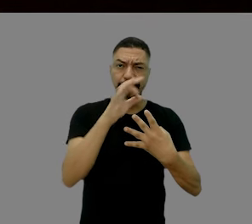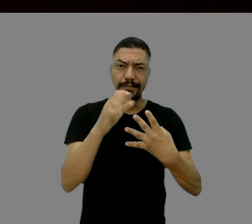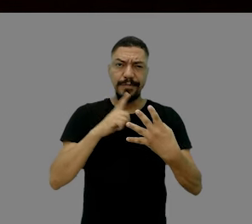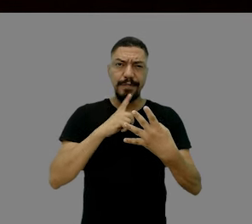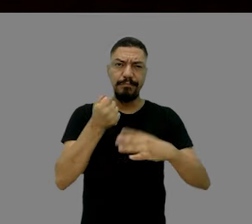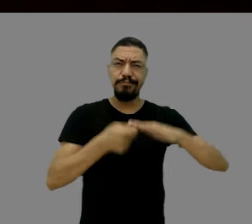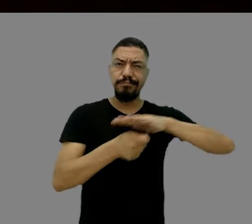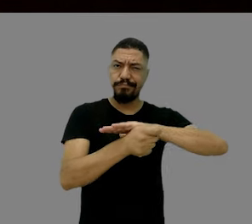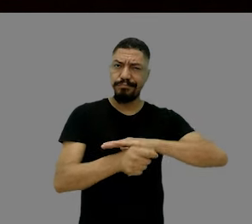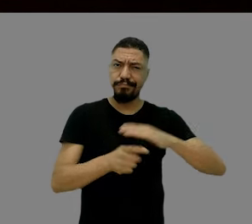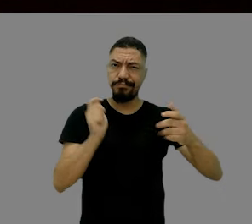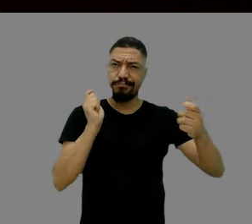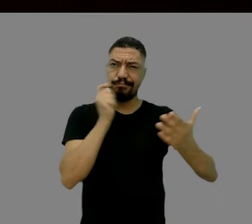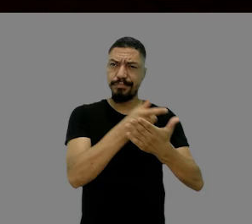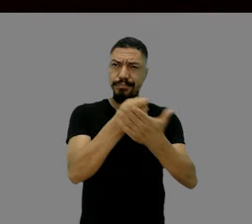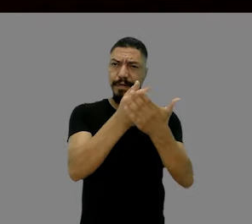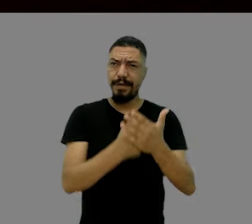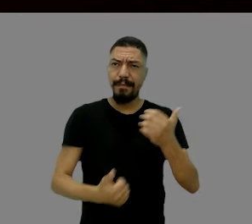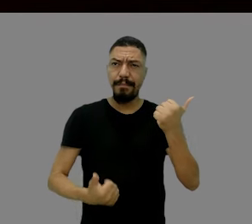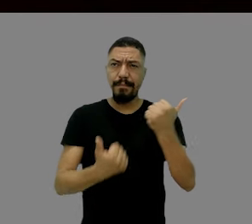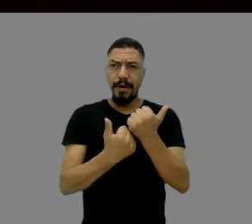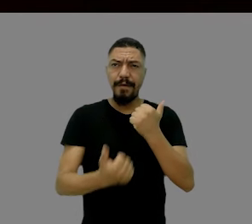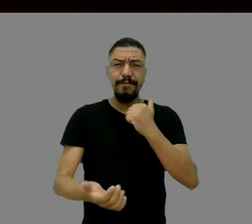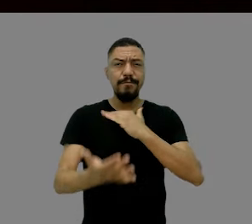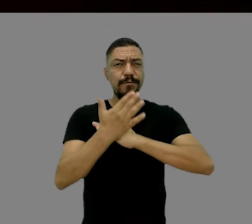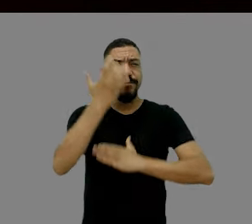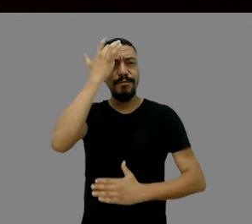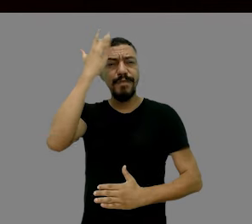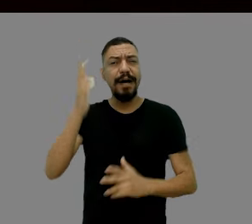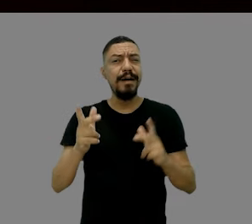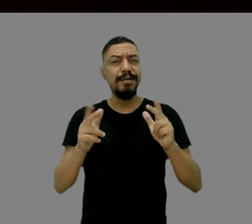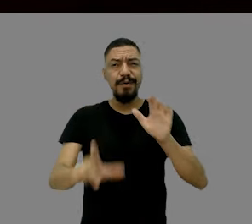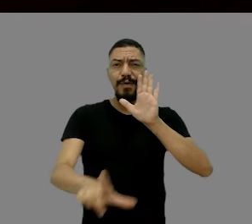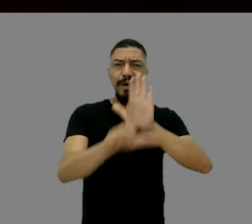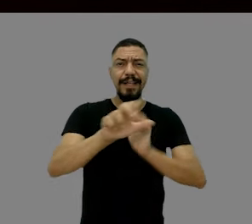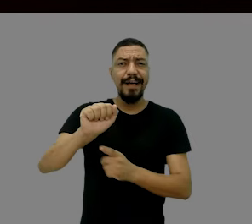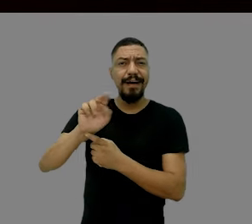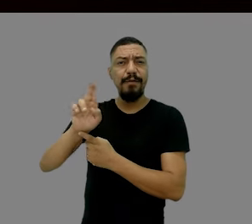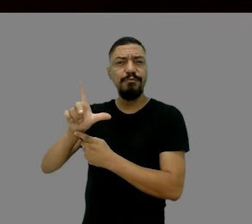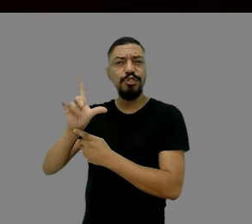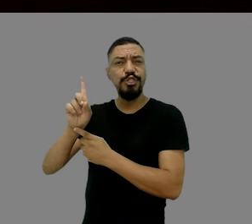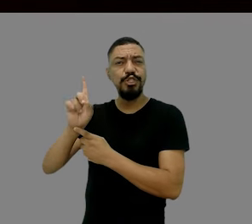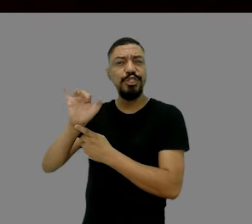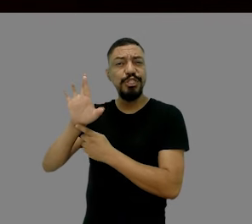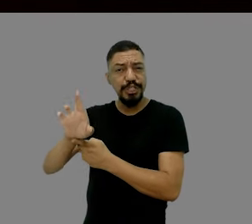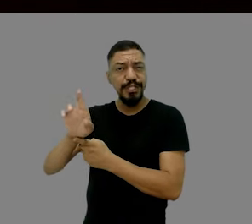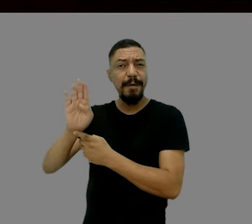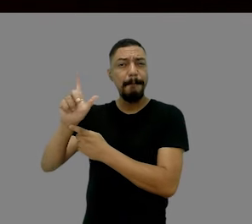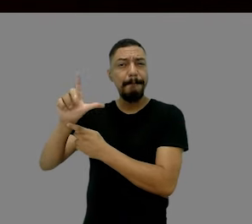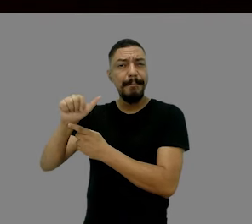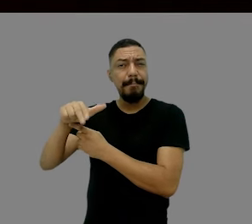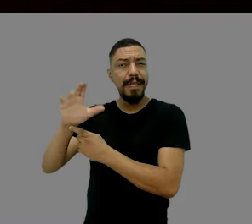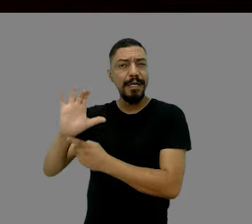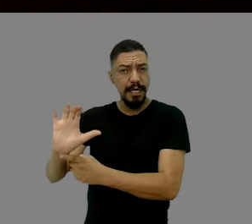Aldir Blanc. E isso é importante, né, por uma série de motivos. Mas que a gente quer crescer